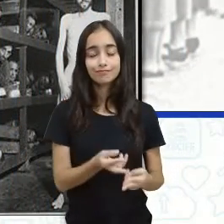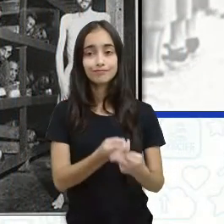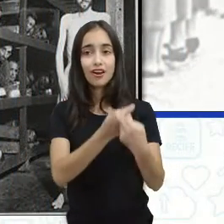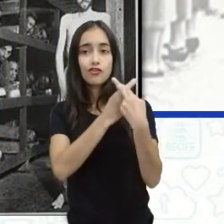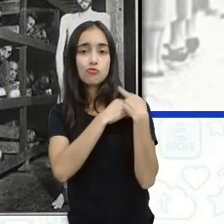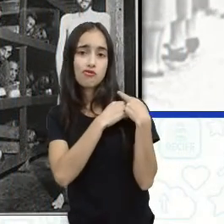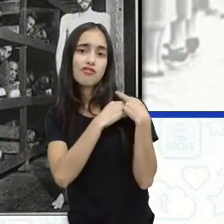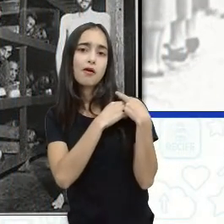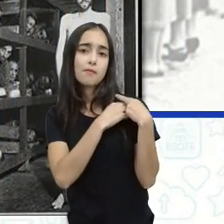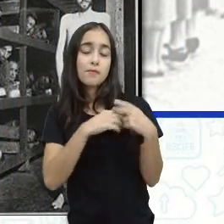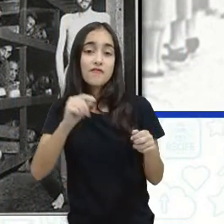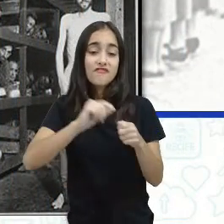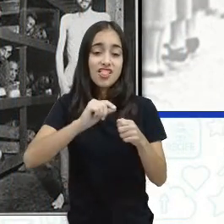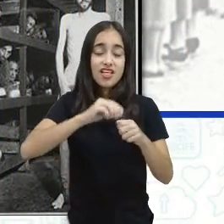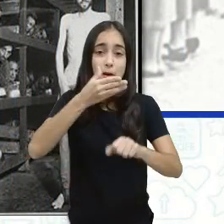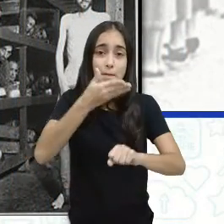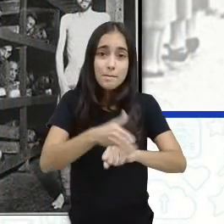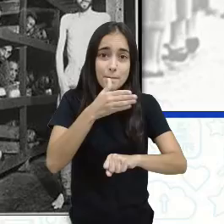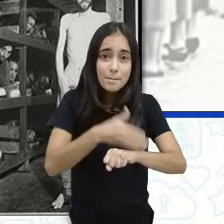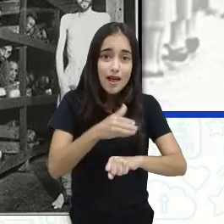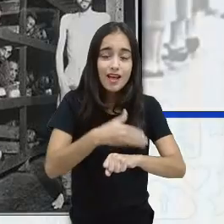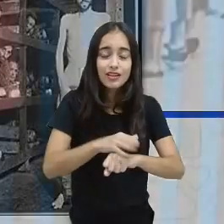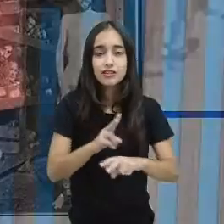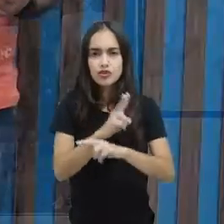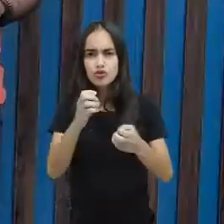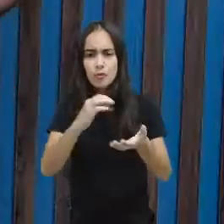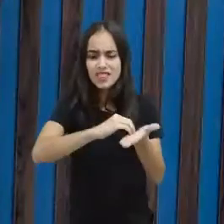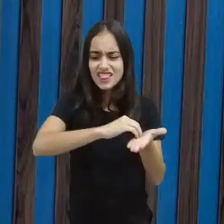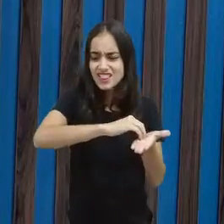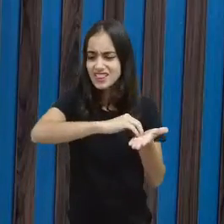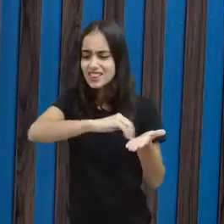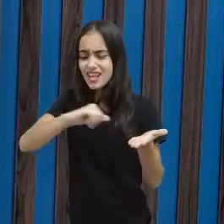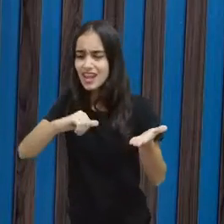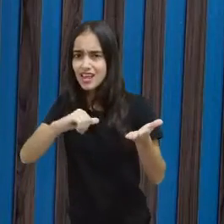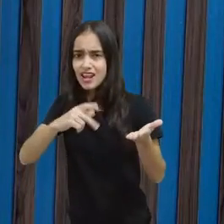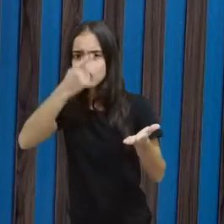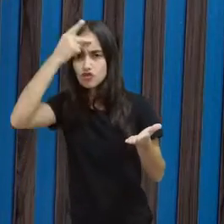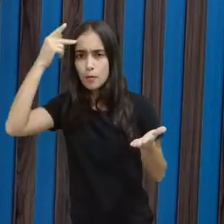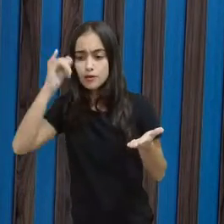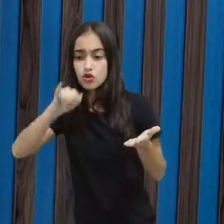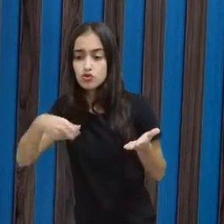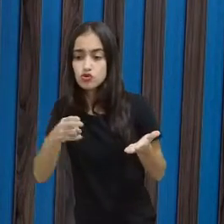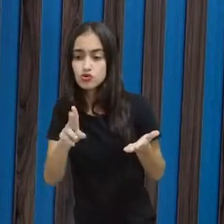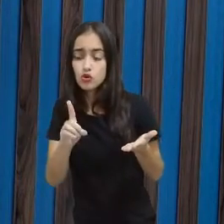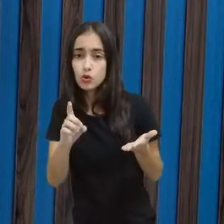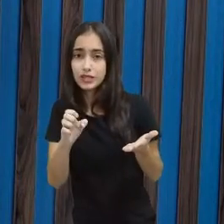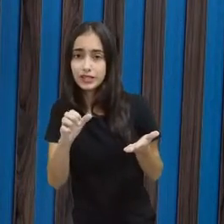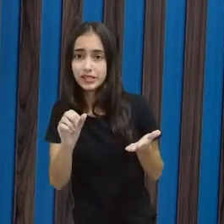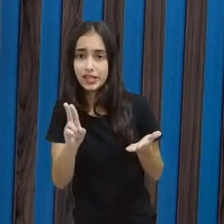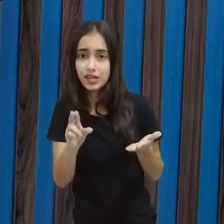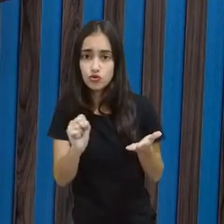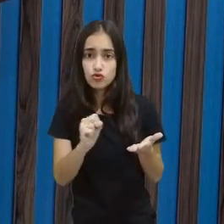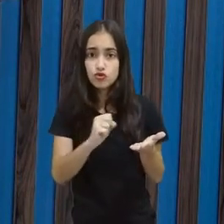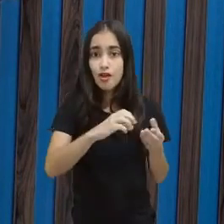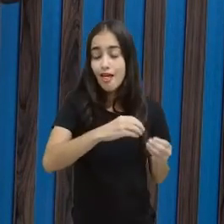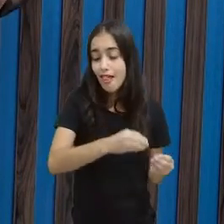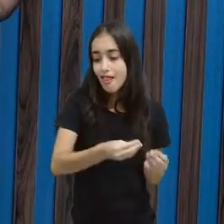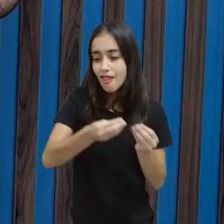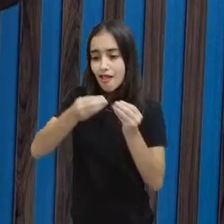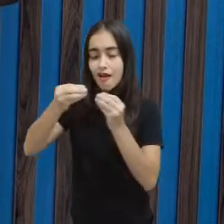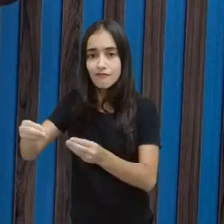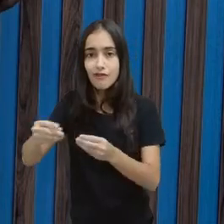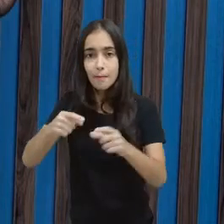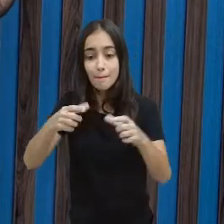em prática aí essa questão dos expurgos, né? Então, nesse sentido, os judeus foram enviados ali para campos